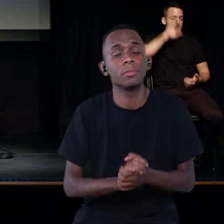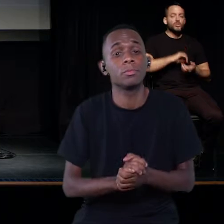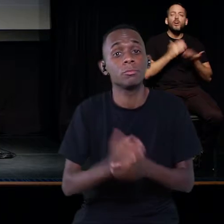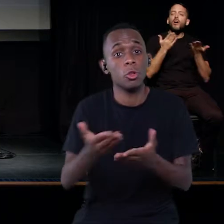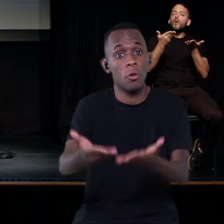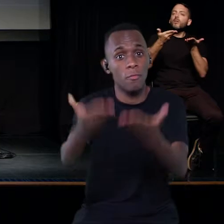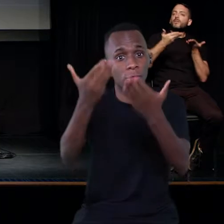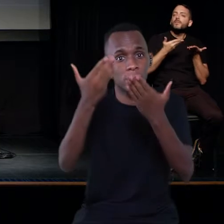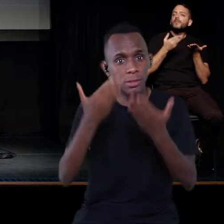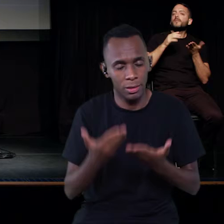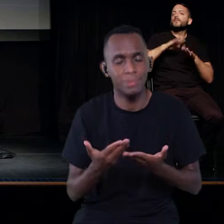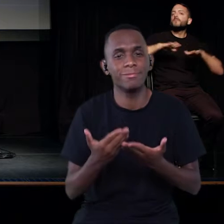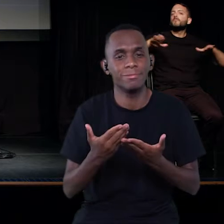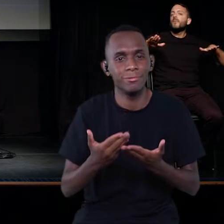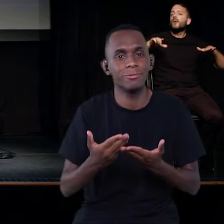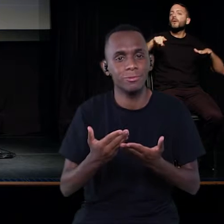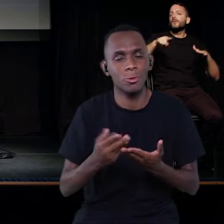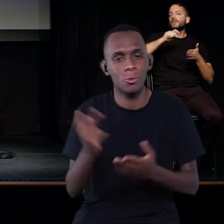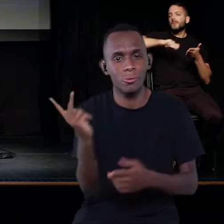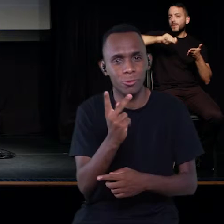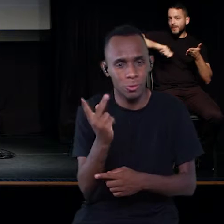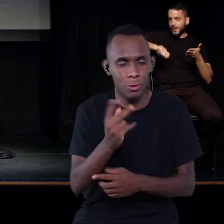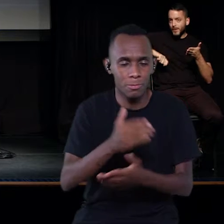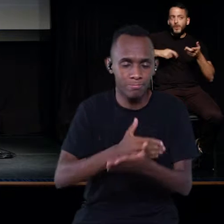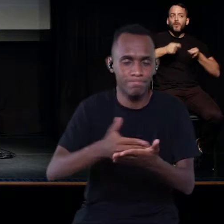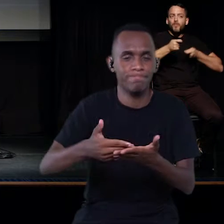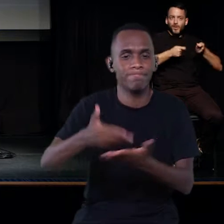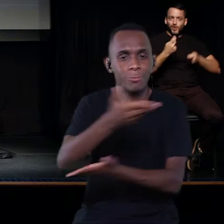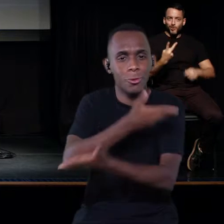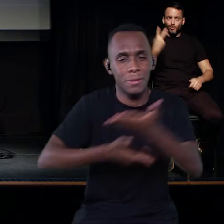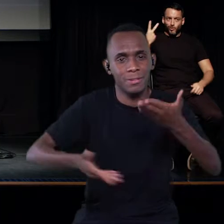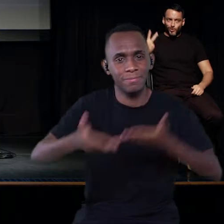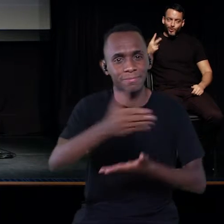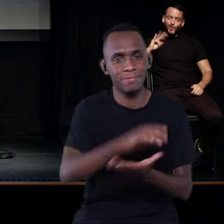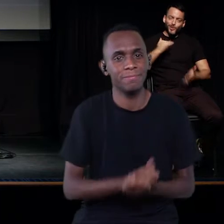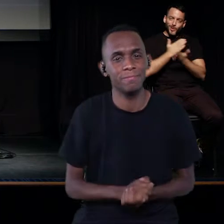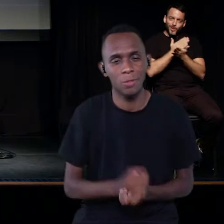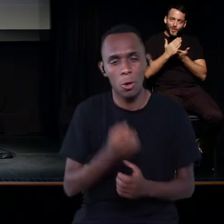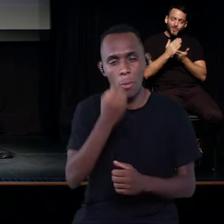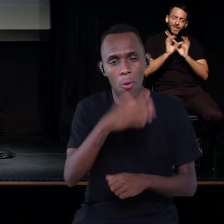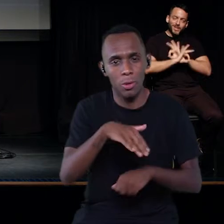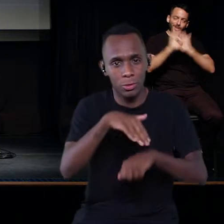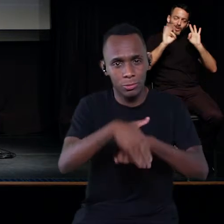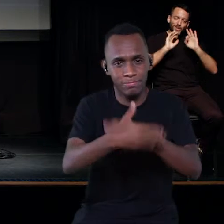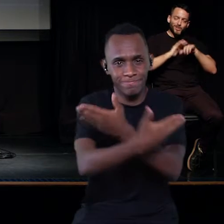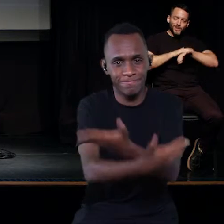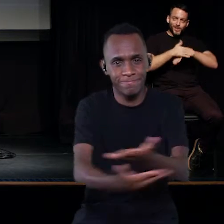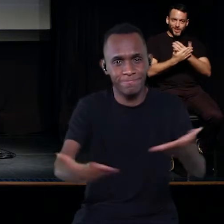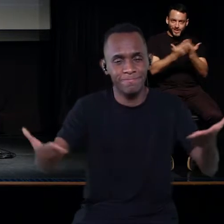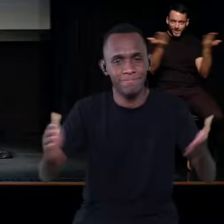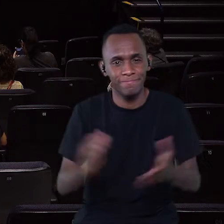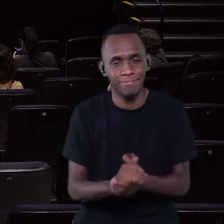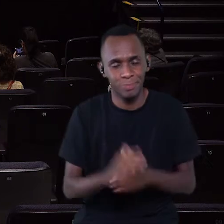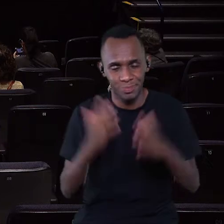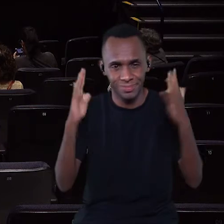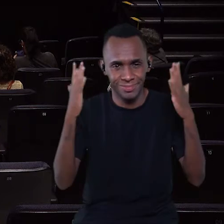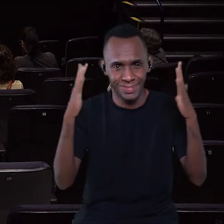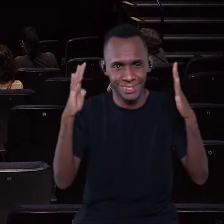ao palco, então, o escritor e o mediador para darmos início ao bate-papo. Uma ótima noite a todos.